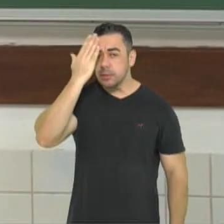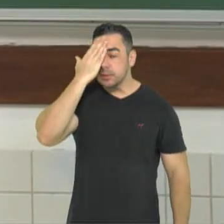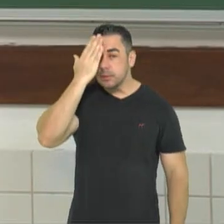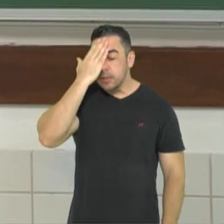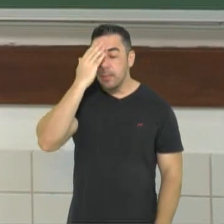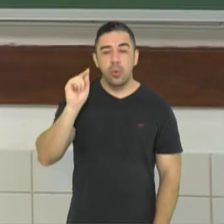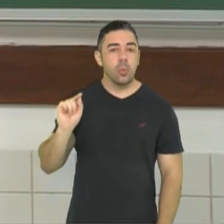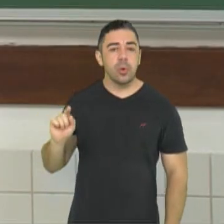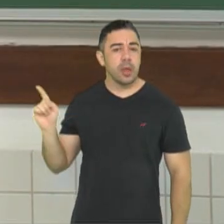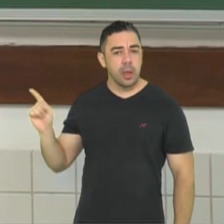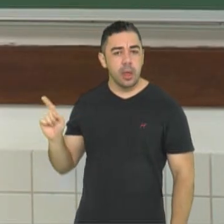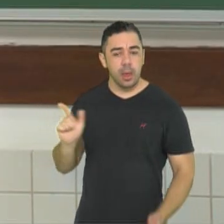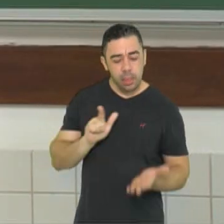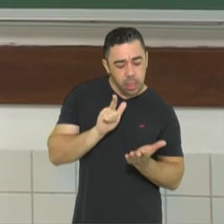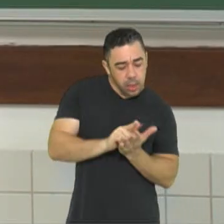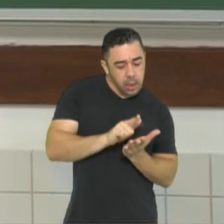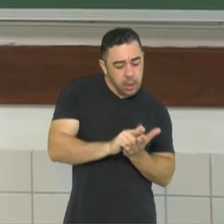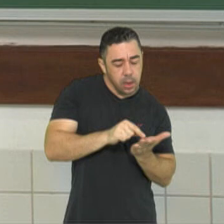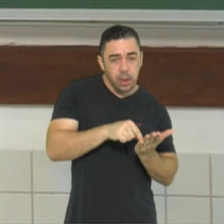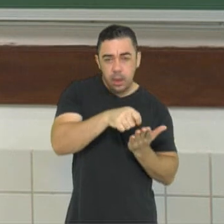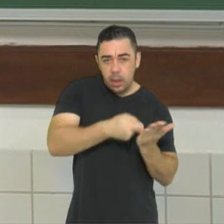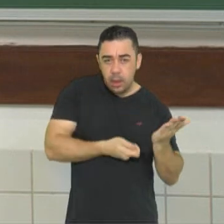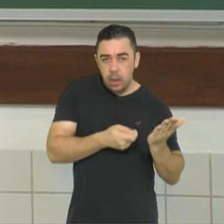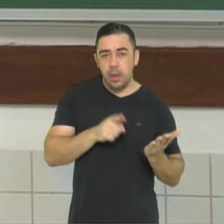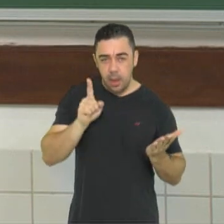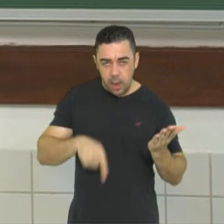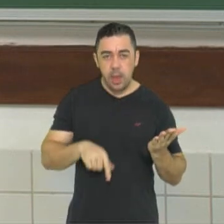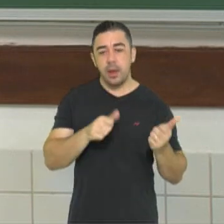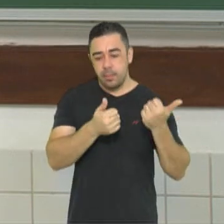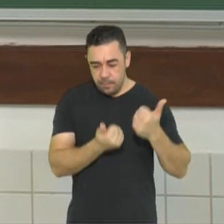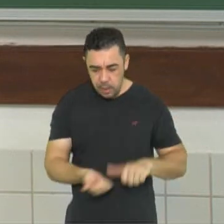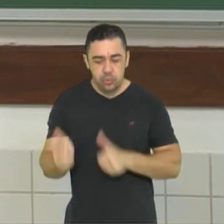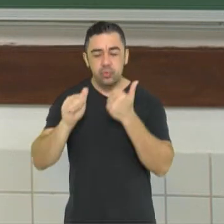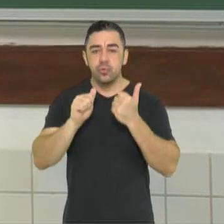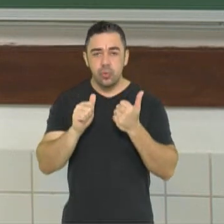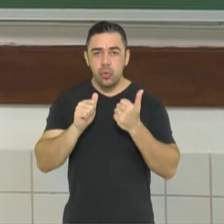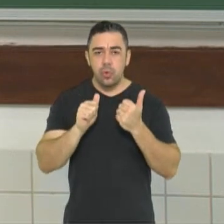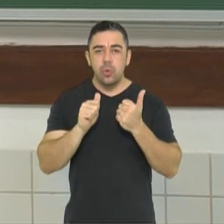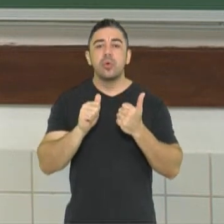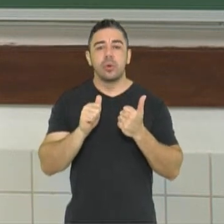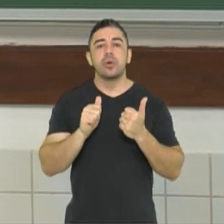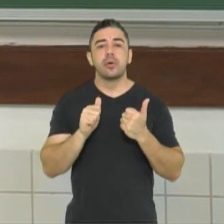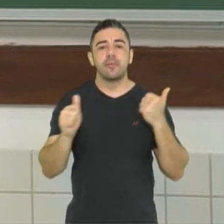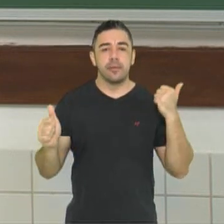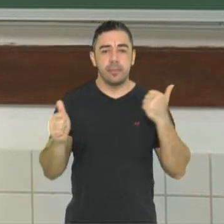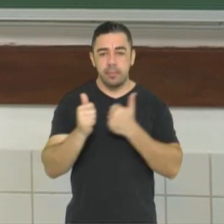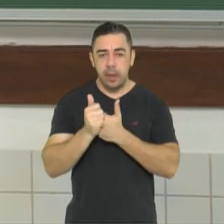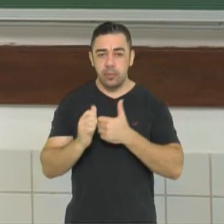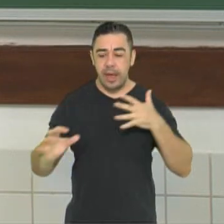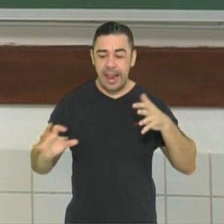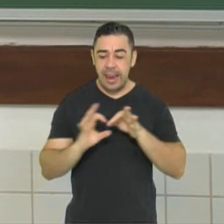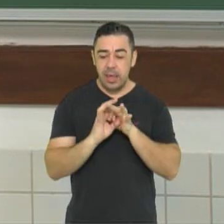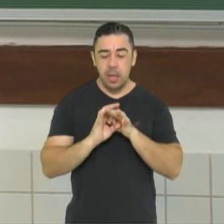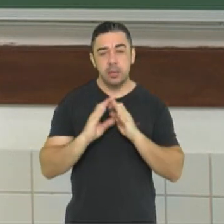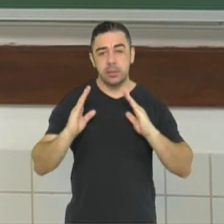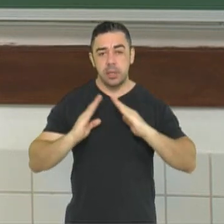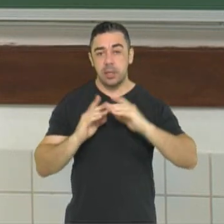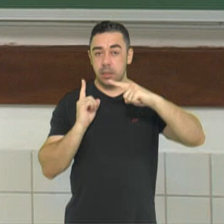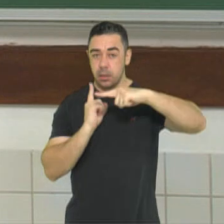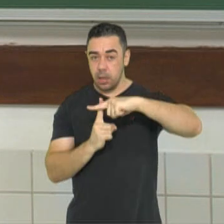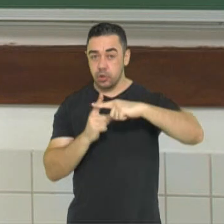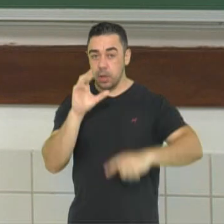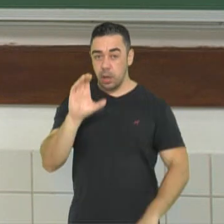que ele coloca no papel, né? Ele se converteu, ele se batizou, ele se aproxima e essa aliança com a Igreja Católica vai